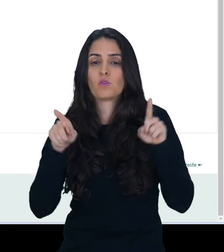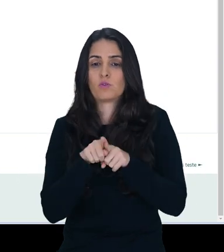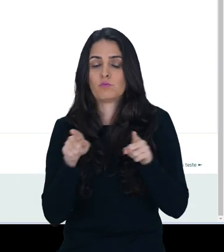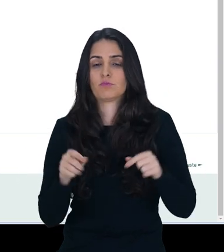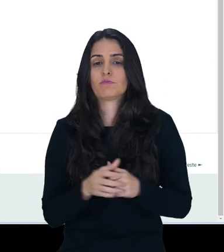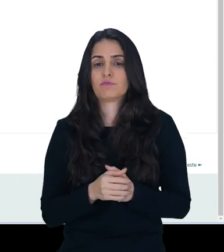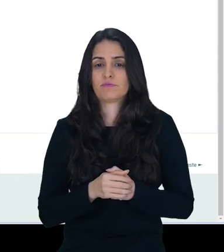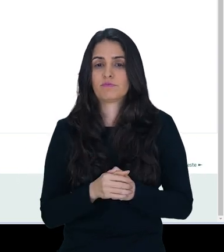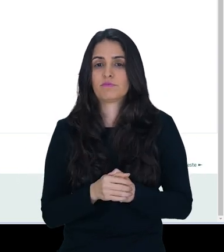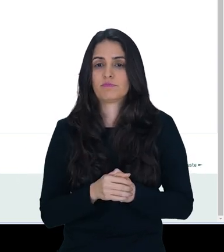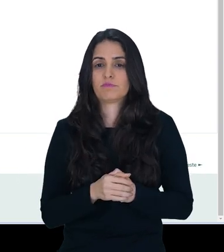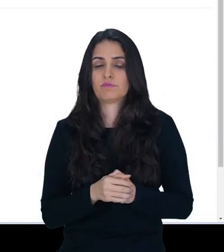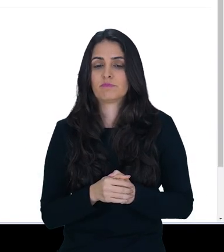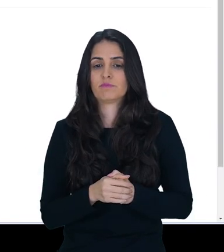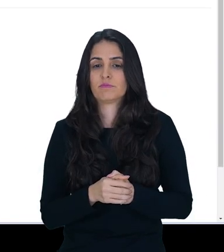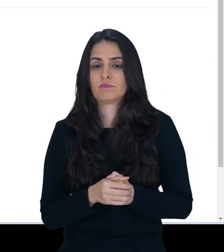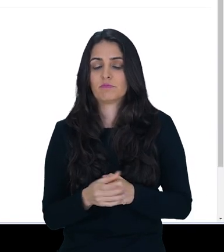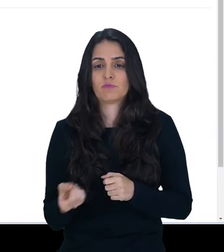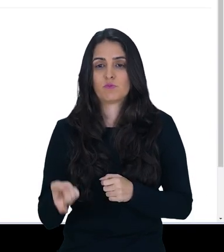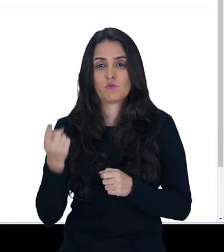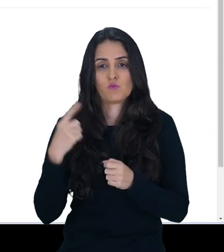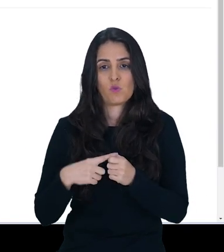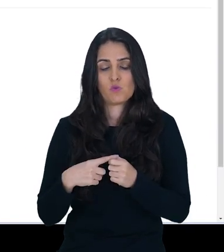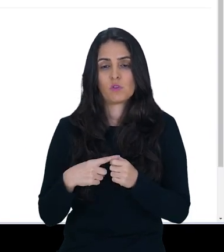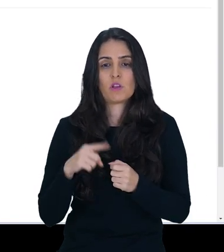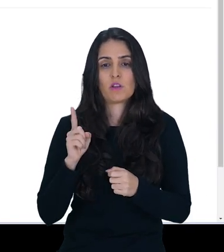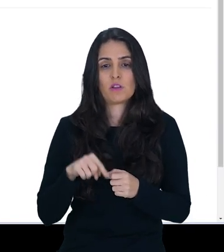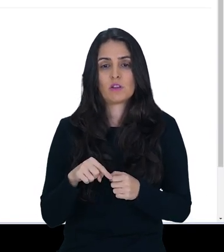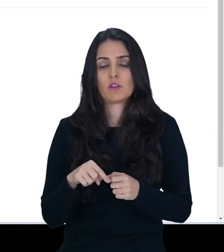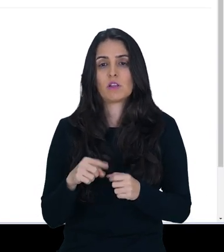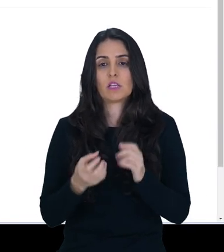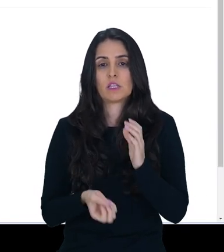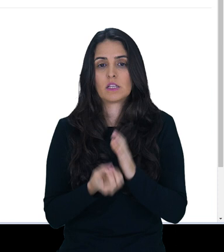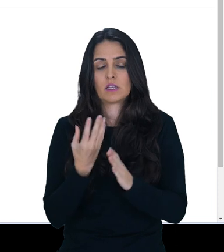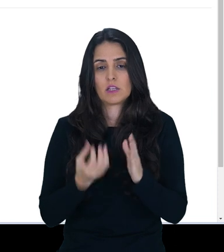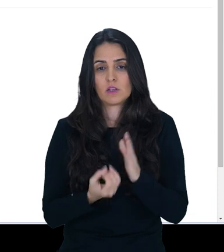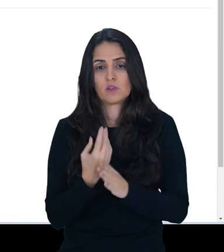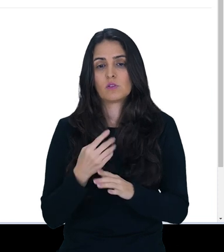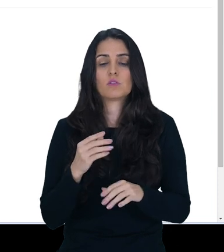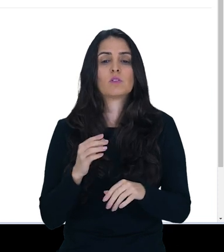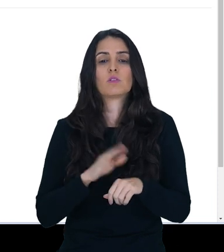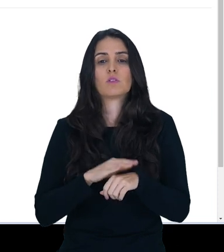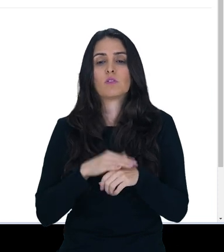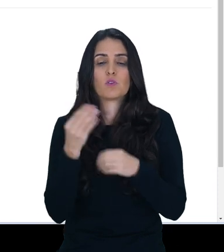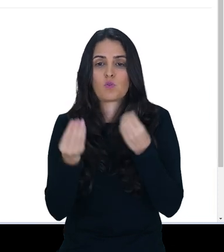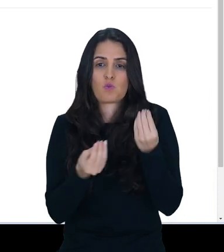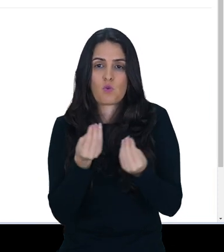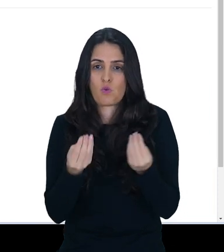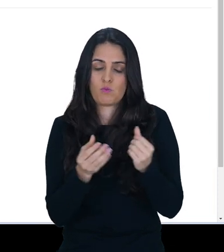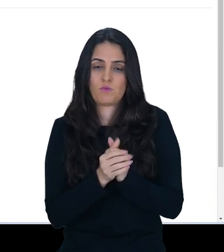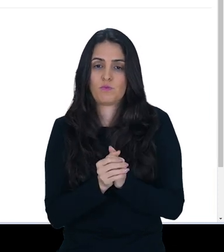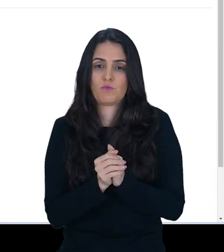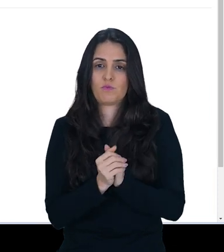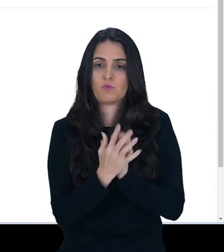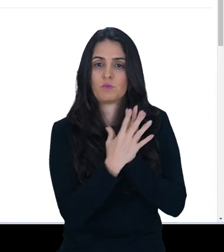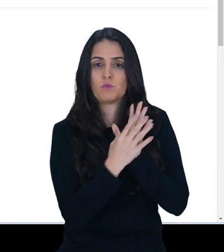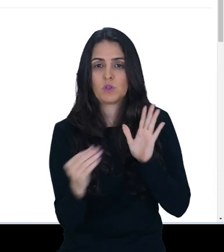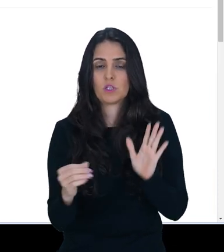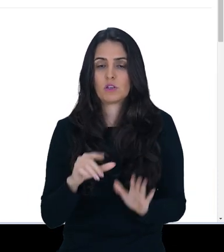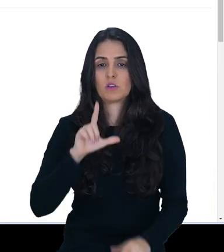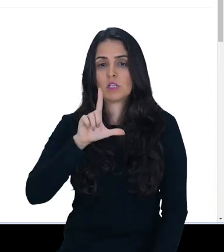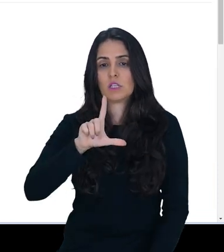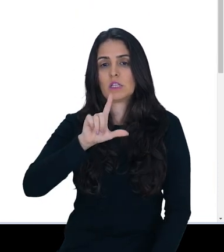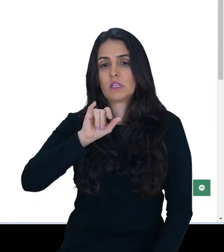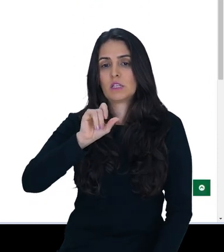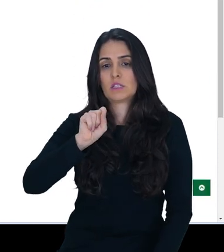fotinho o campo para avaliação Então vamos voltar aqui na base de dados que estamos criando para ver como funciona isso então vamos aqui no modelo